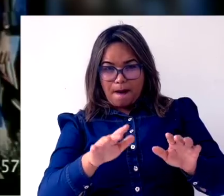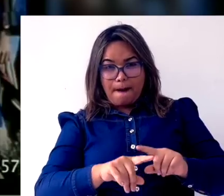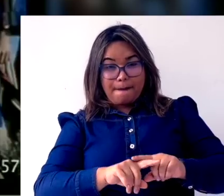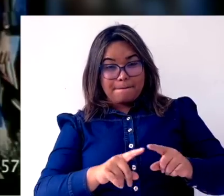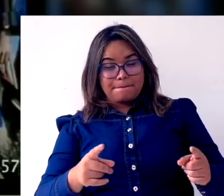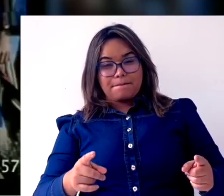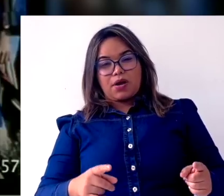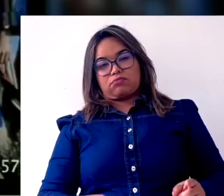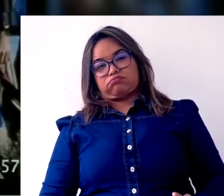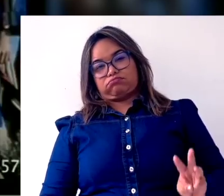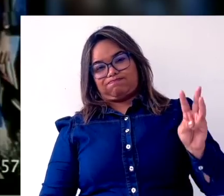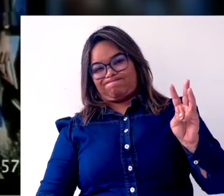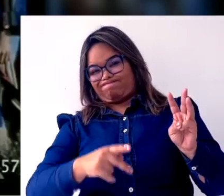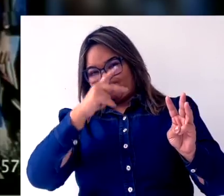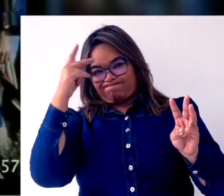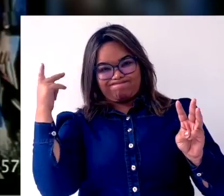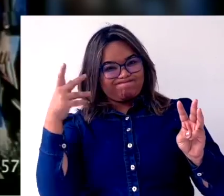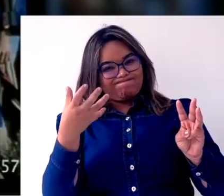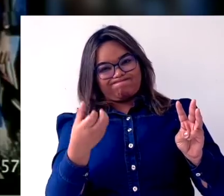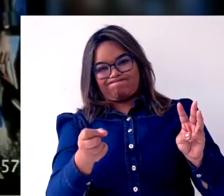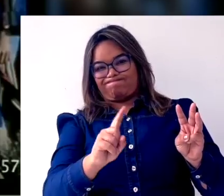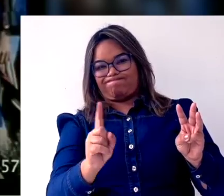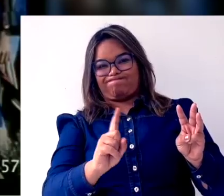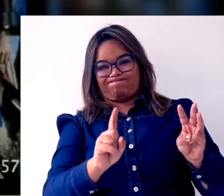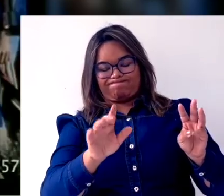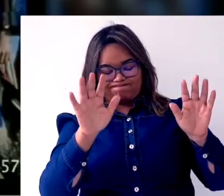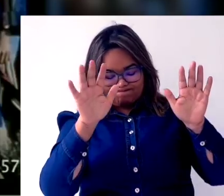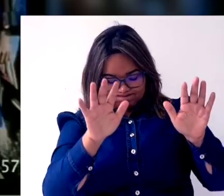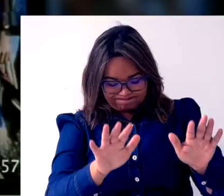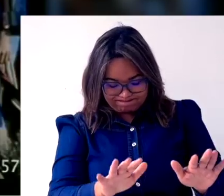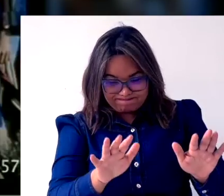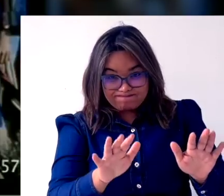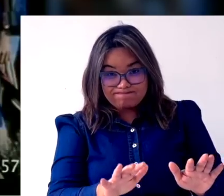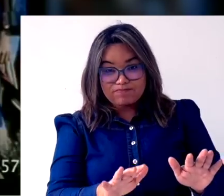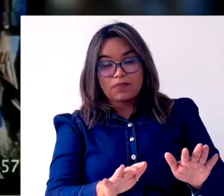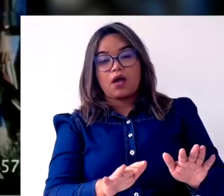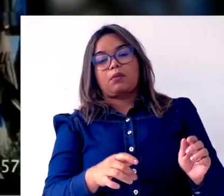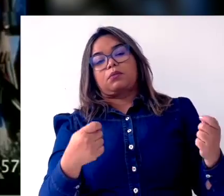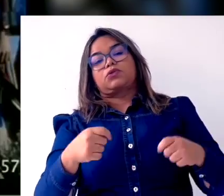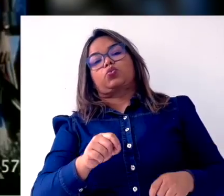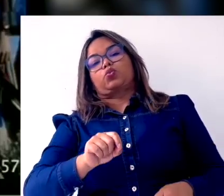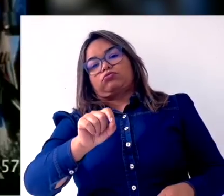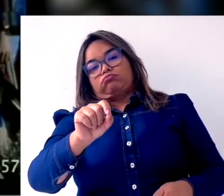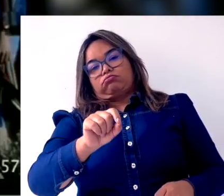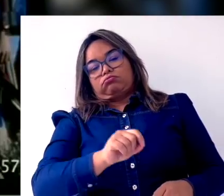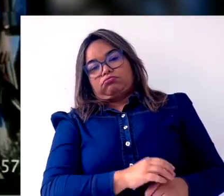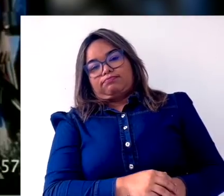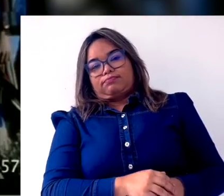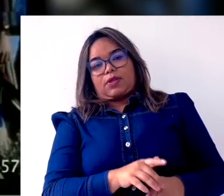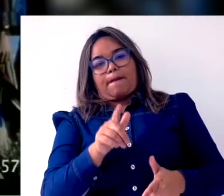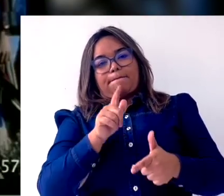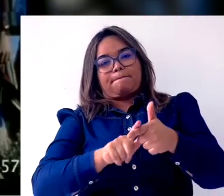da imagem. E como consequência, houve problemas sérios.